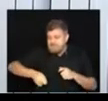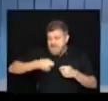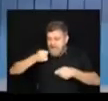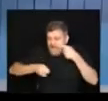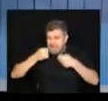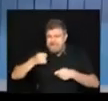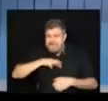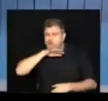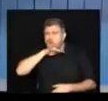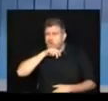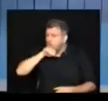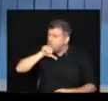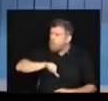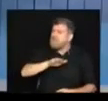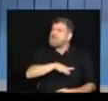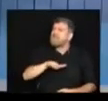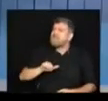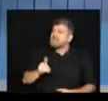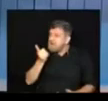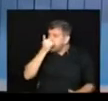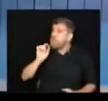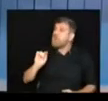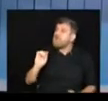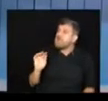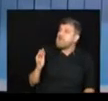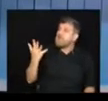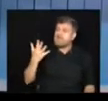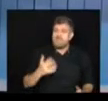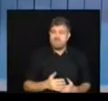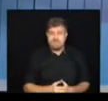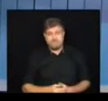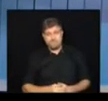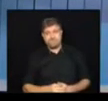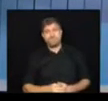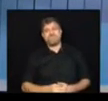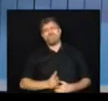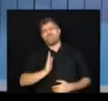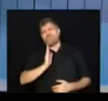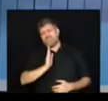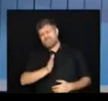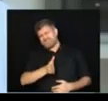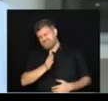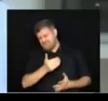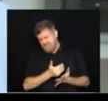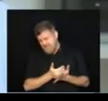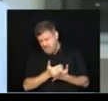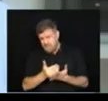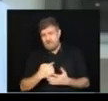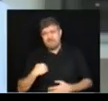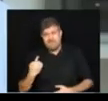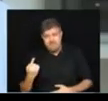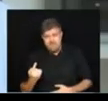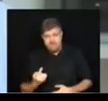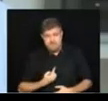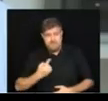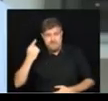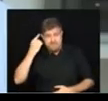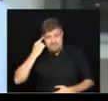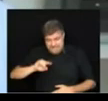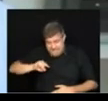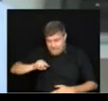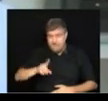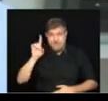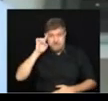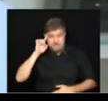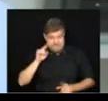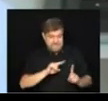crianças? Bom, na verdade, Gabriel, isso já começa quando a gente fala nos mil dias, já começa na